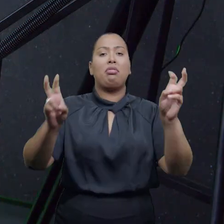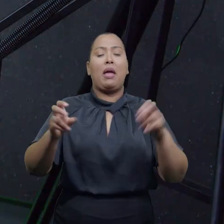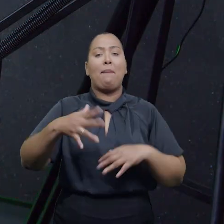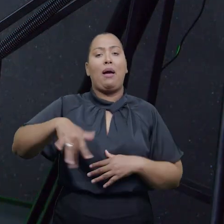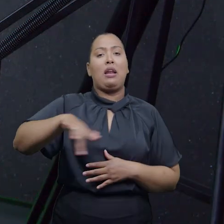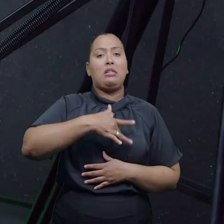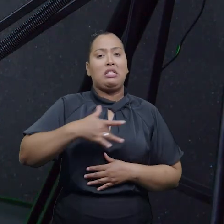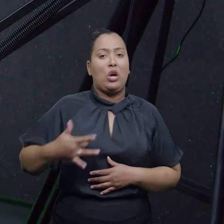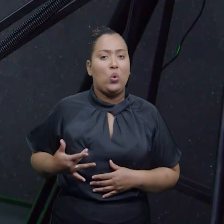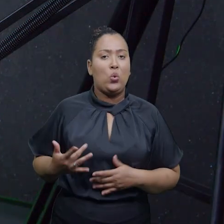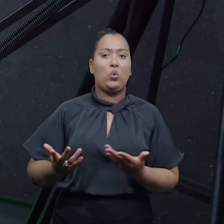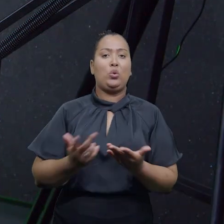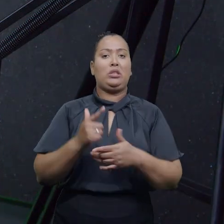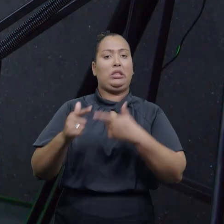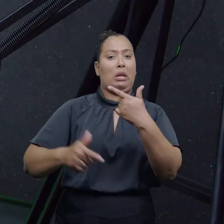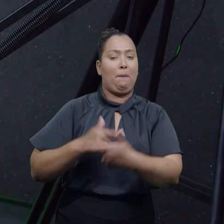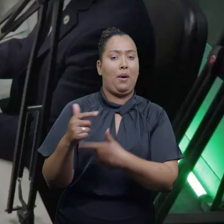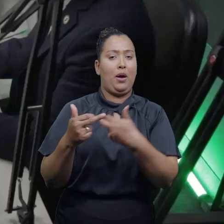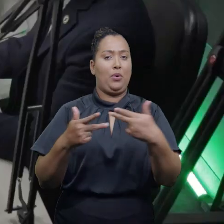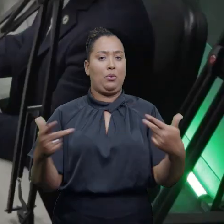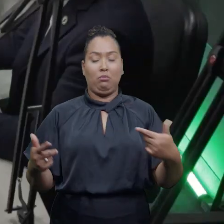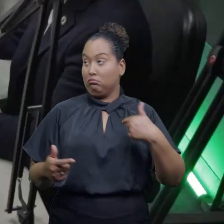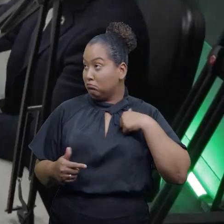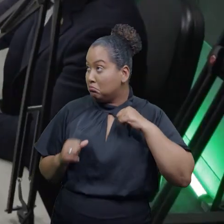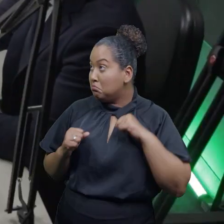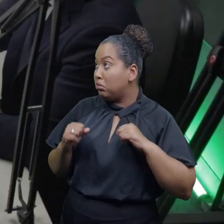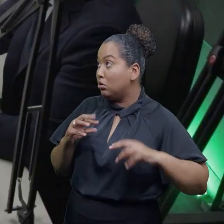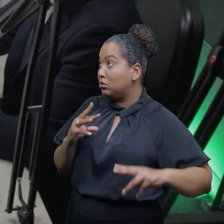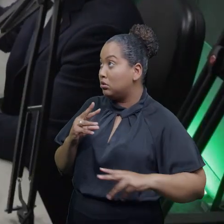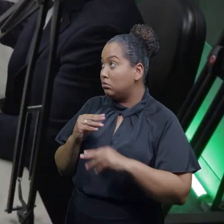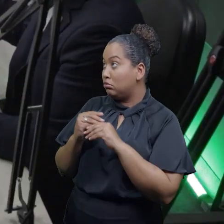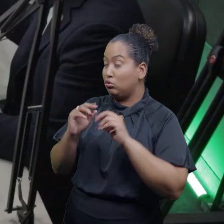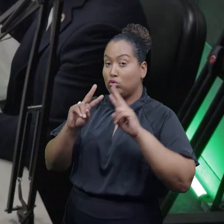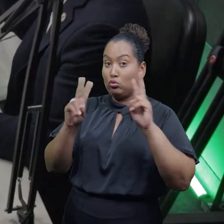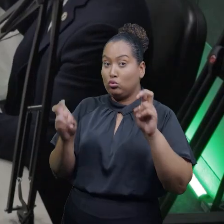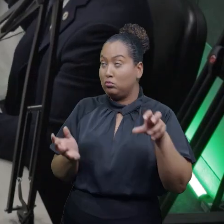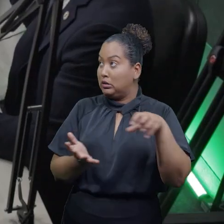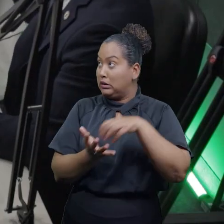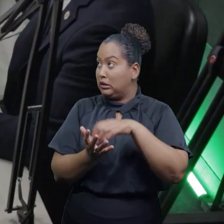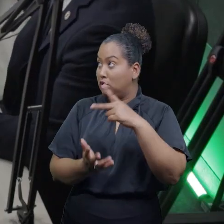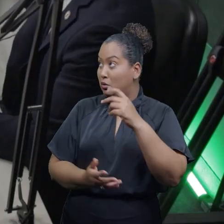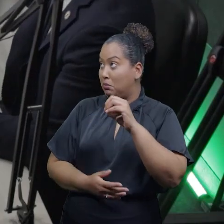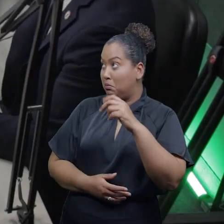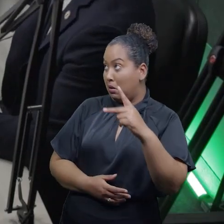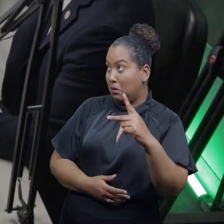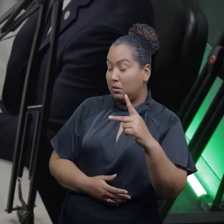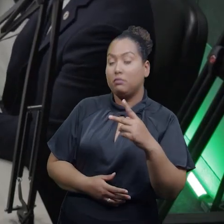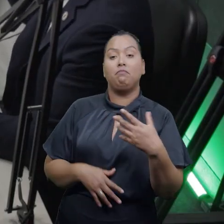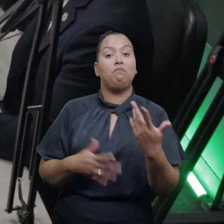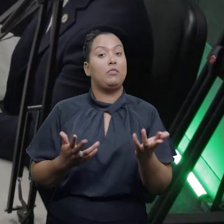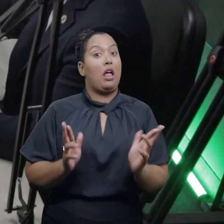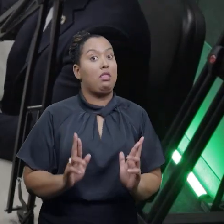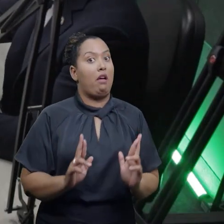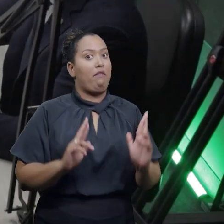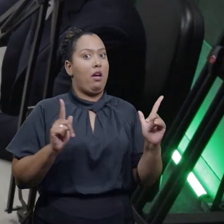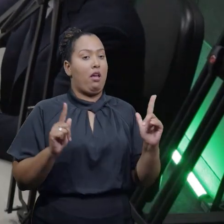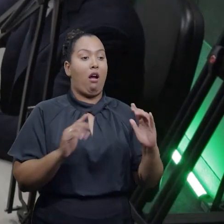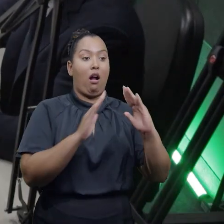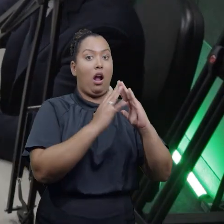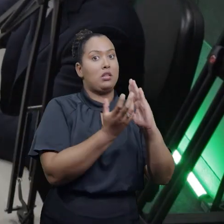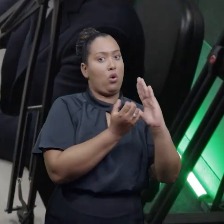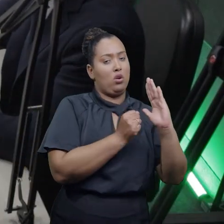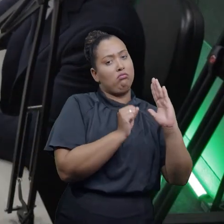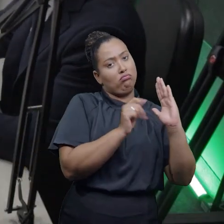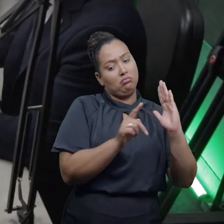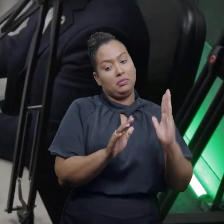de trabalho, enfim, uma série de outras frentes. Se eu puder acrescentar sobre o Centro Pop, né, de outro lado, diferentemente